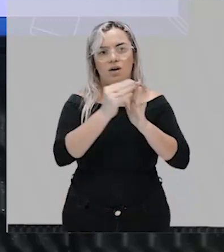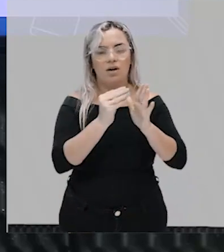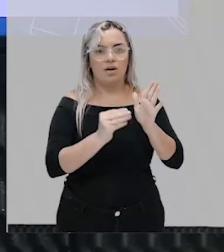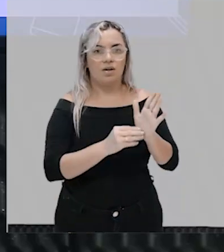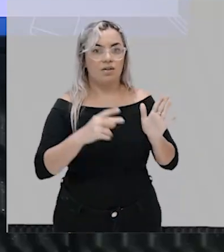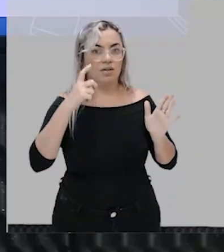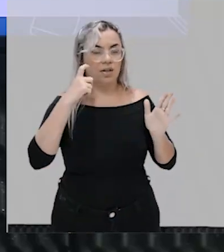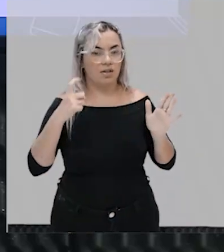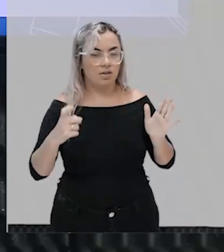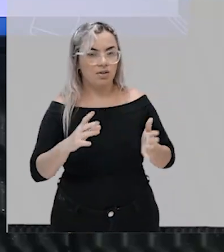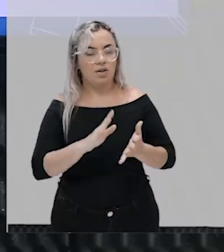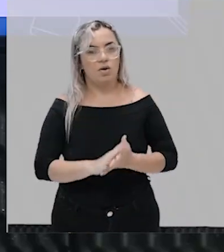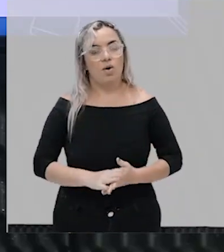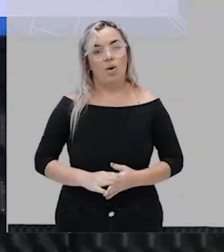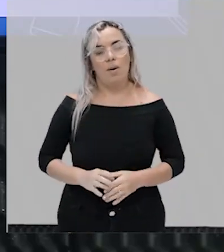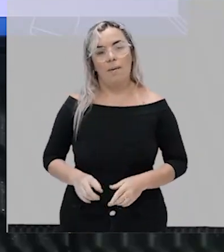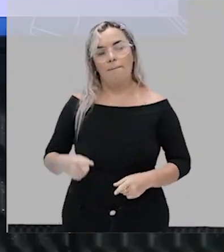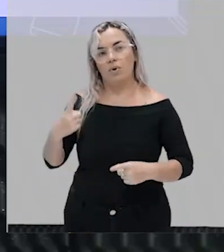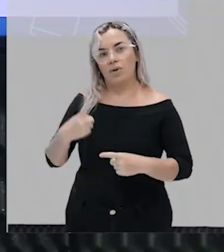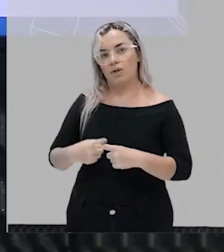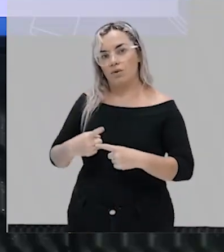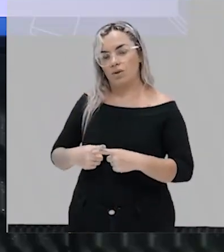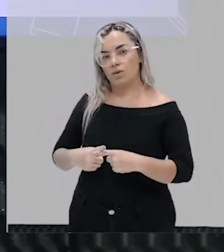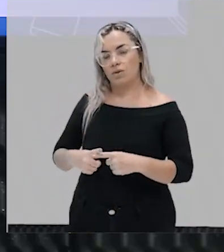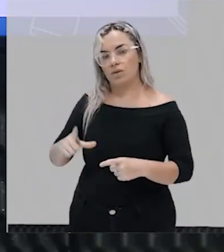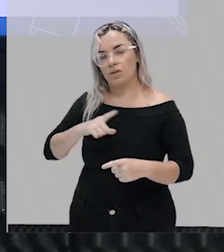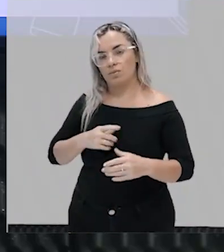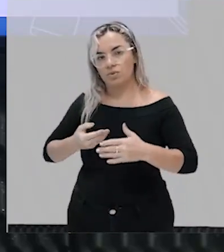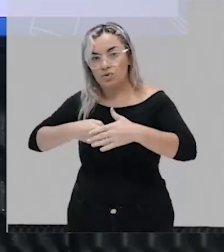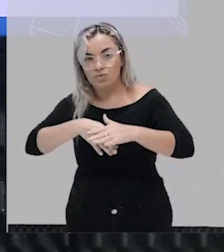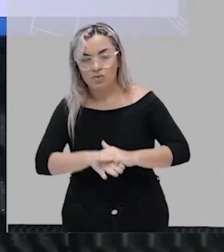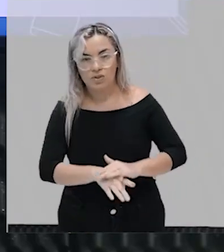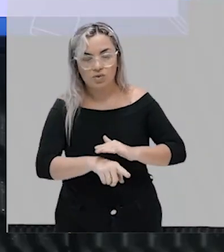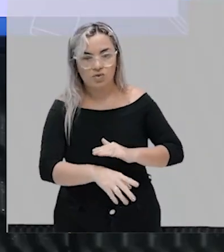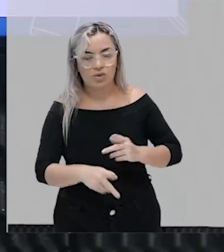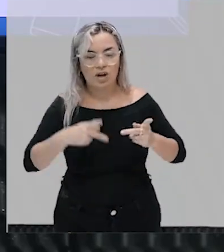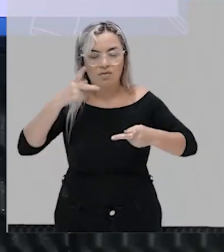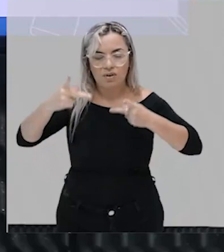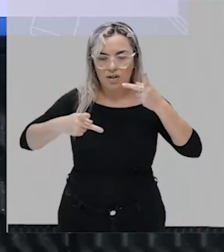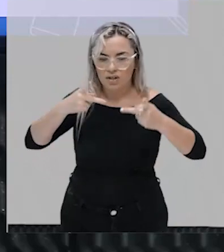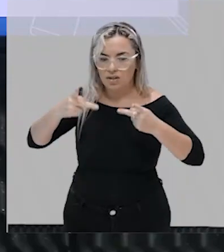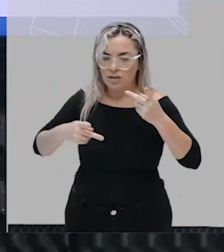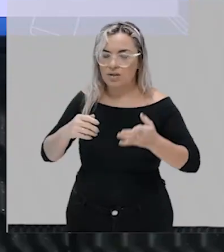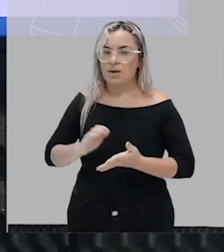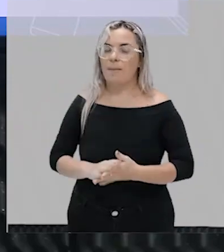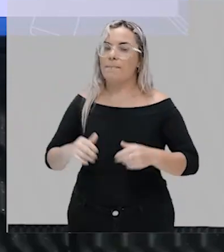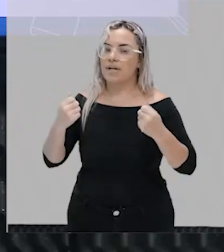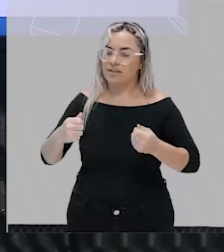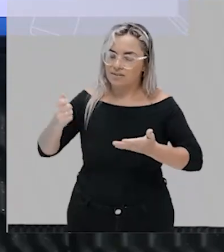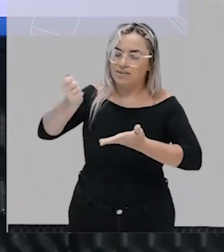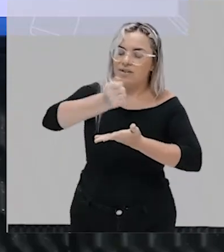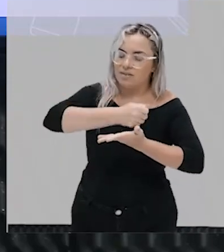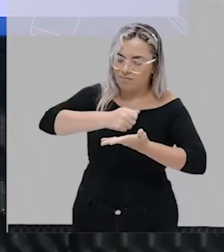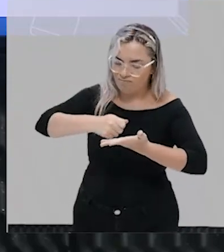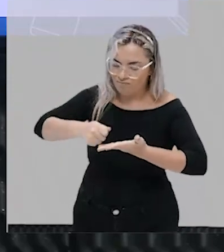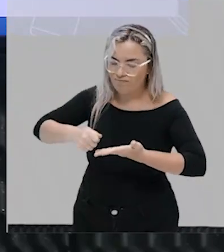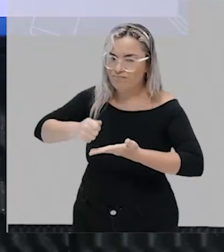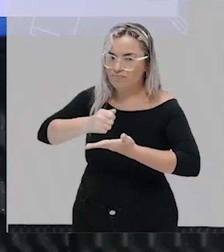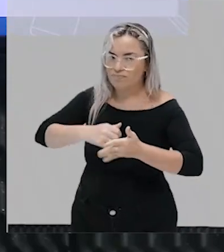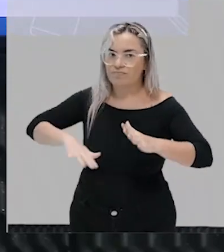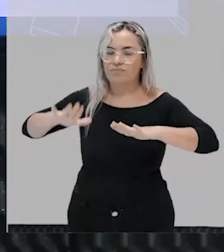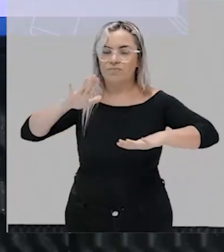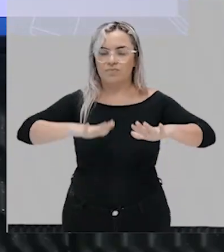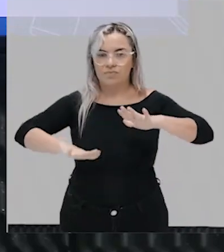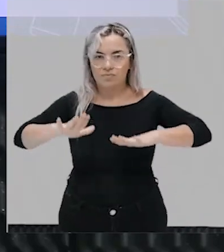na fala, automaticamente vamos levar para a escrita. E é por isso que a gente bate sempre na tecla. Como muita gente fala, mas